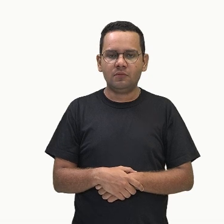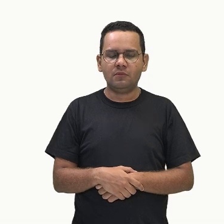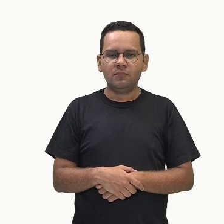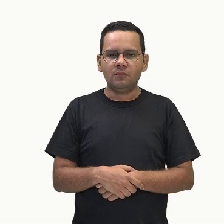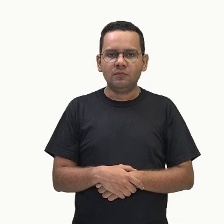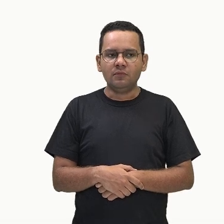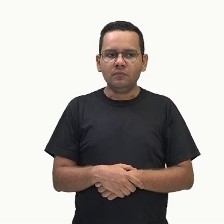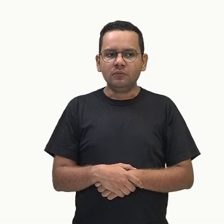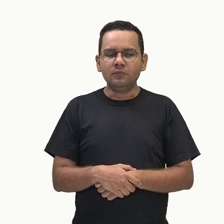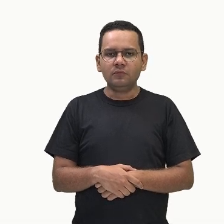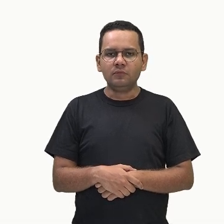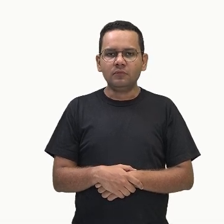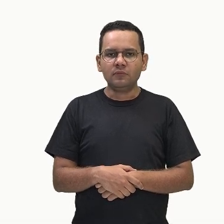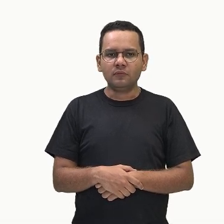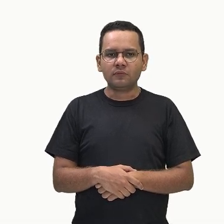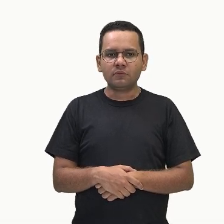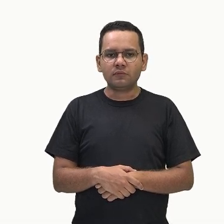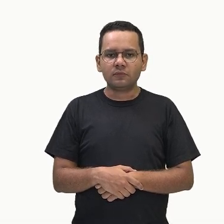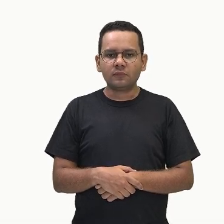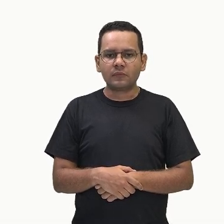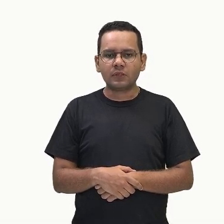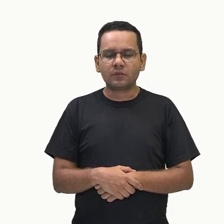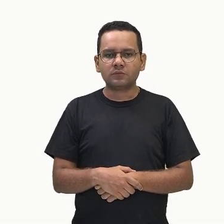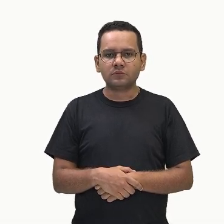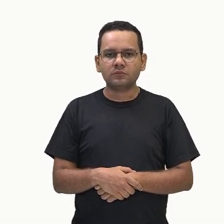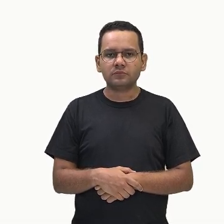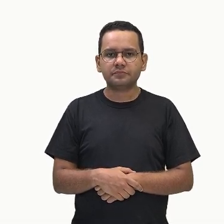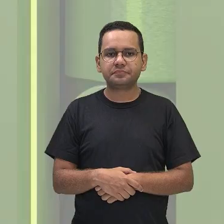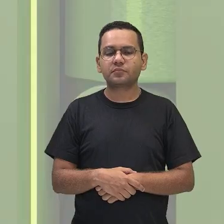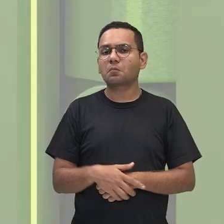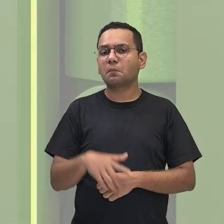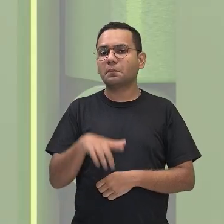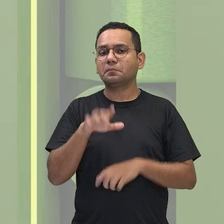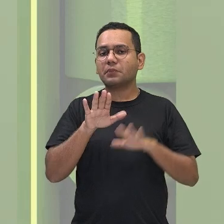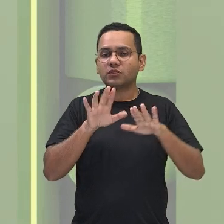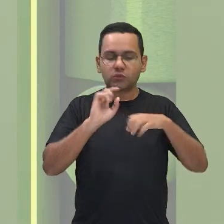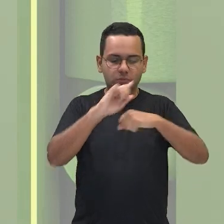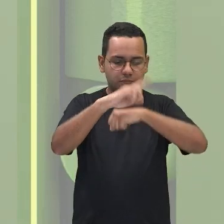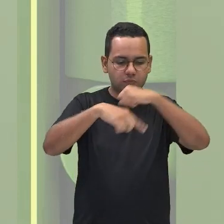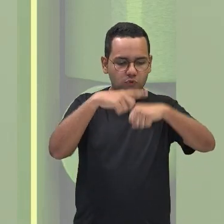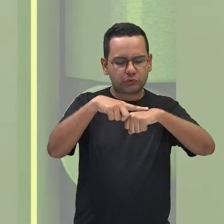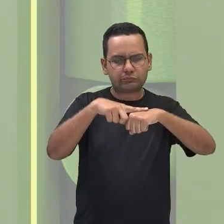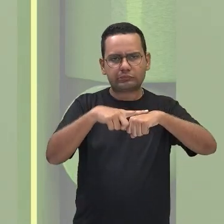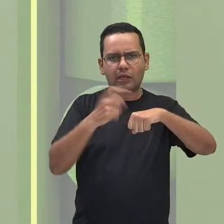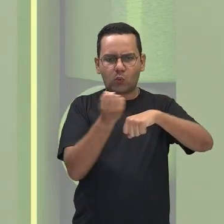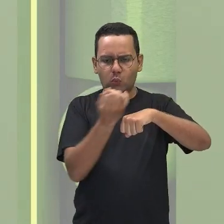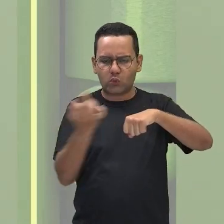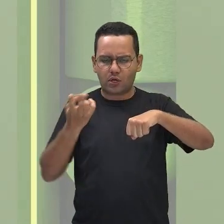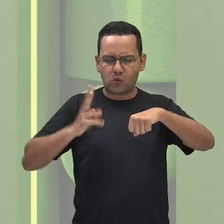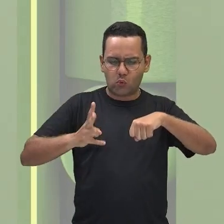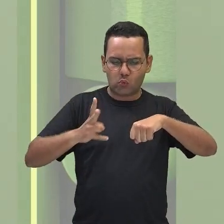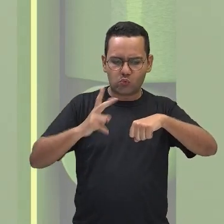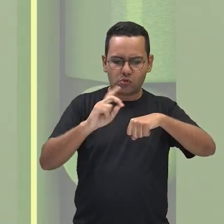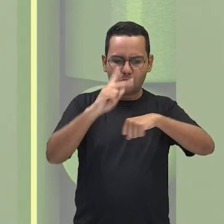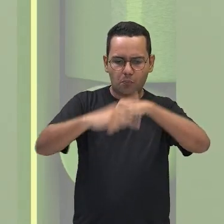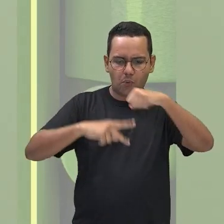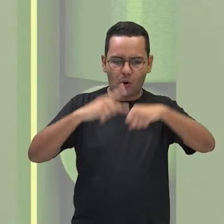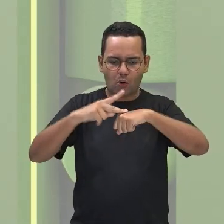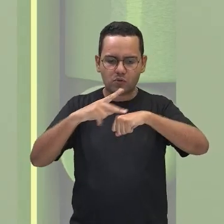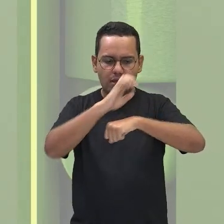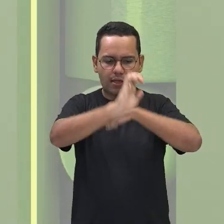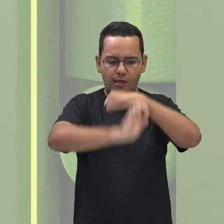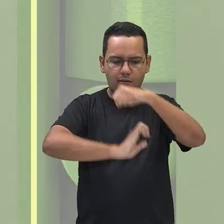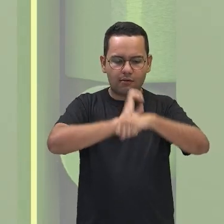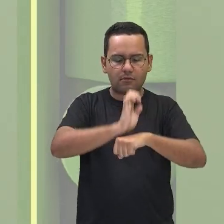constituído apenas pela mesma quantidade de prótons e elétrons. E ele recebeu